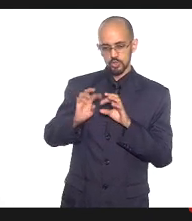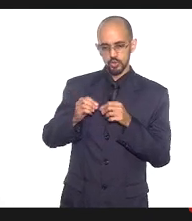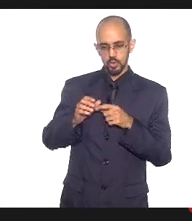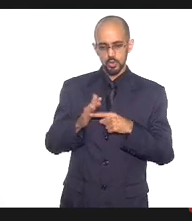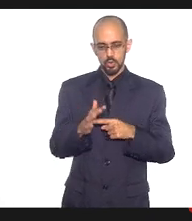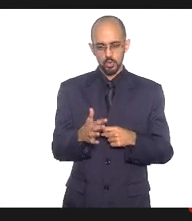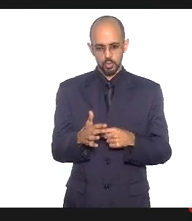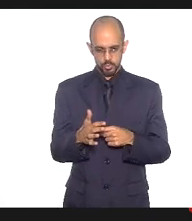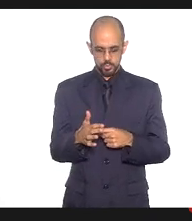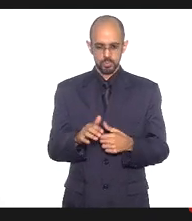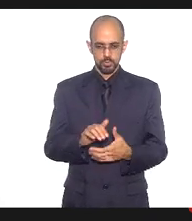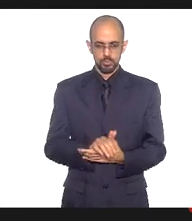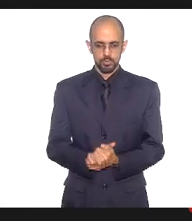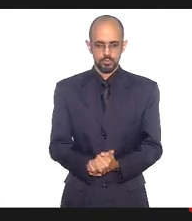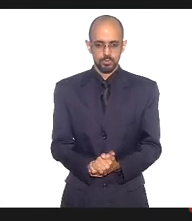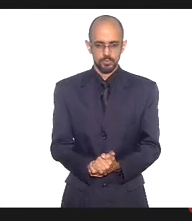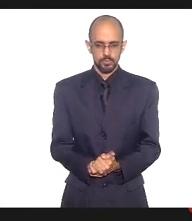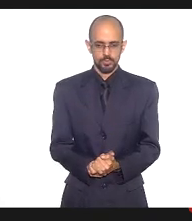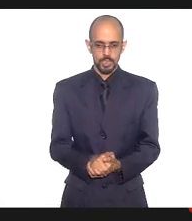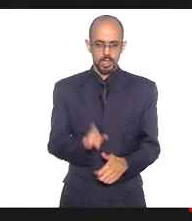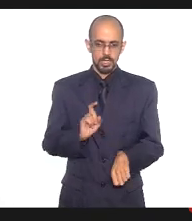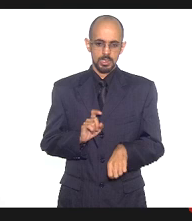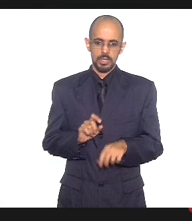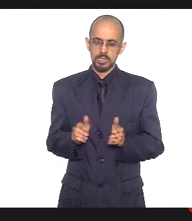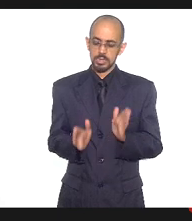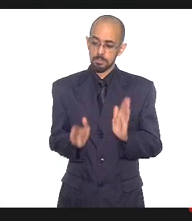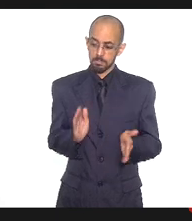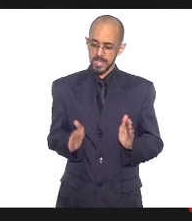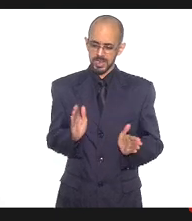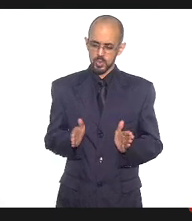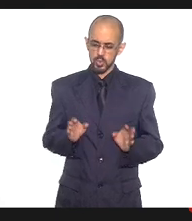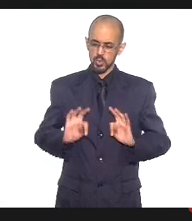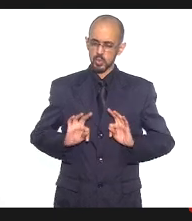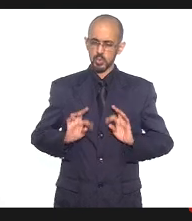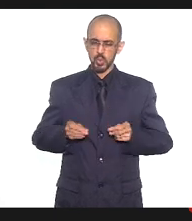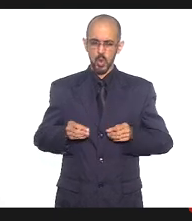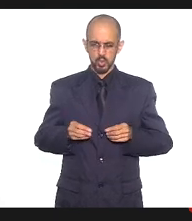da área, né? Esse período todo, ele compreende